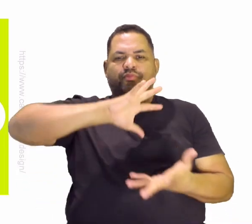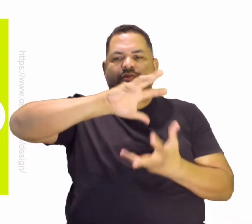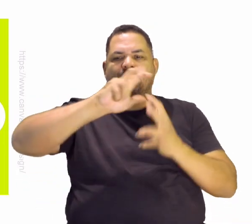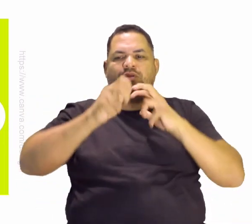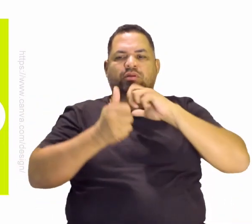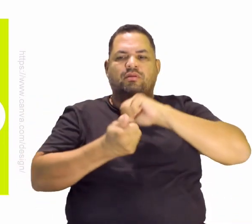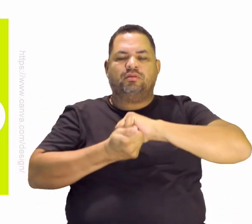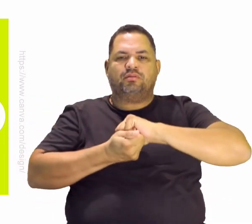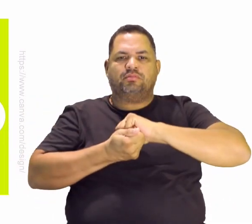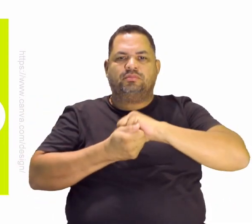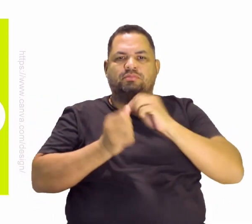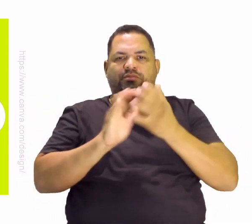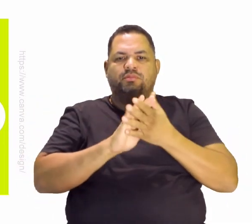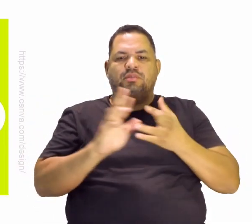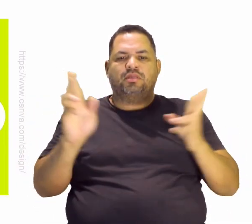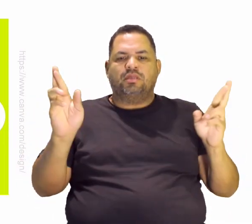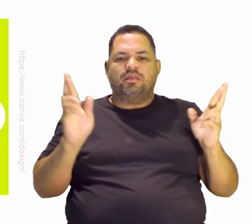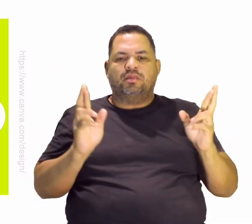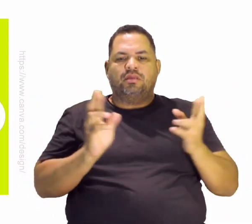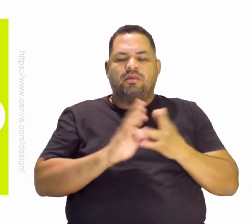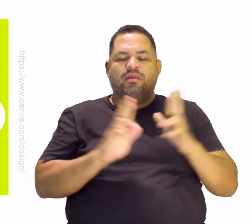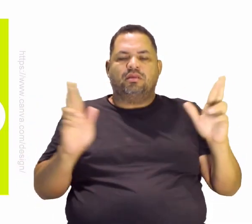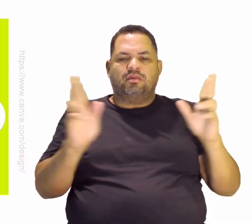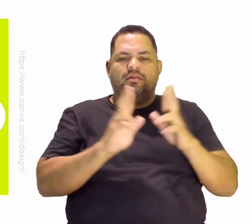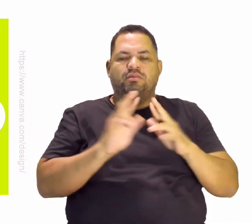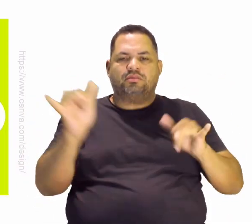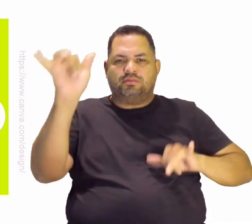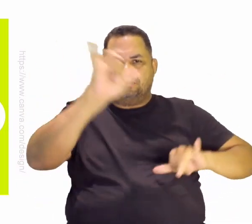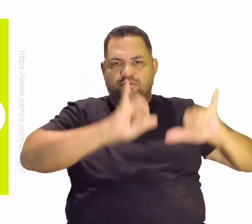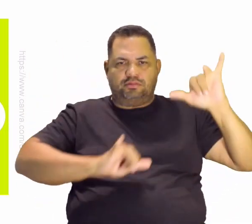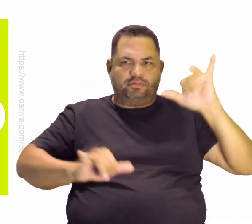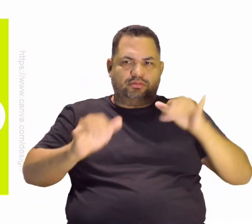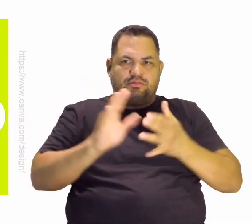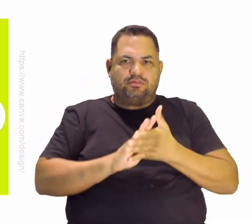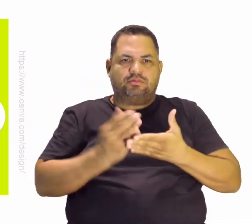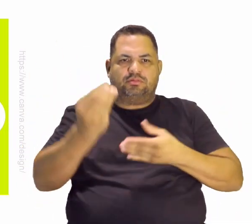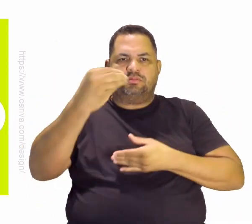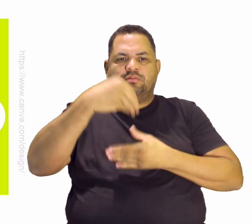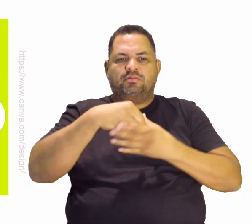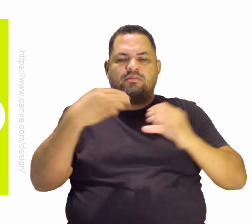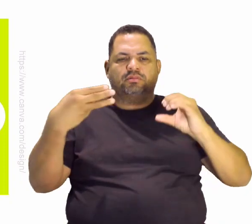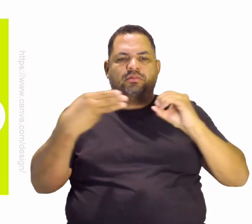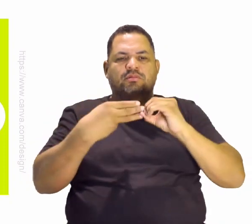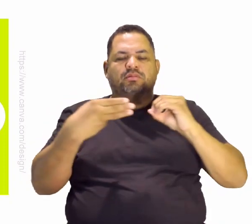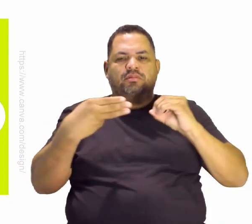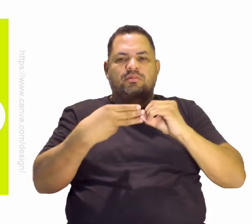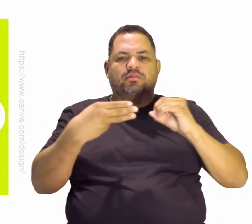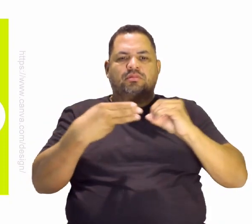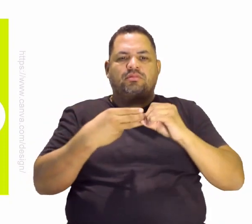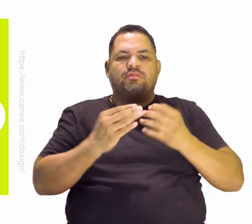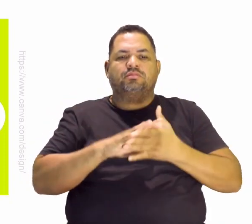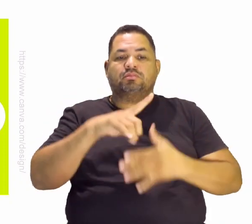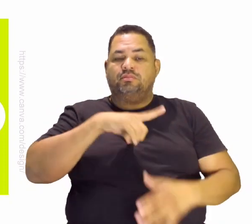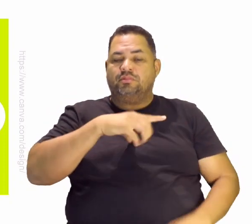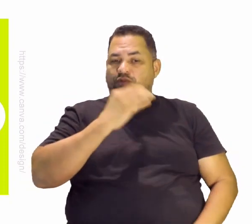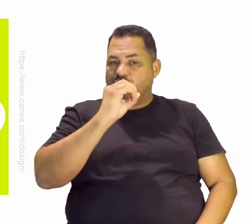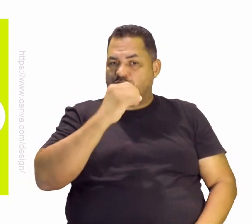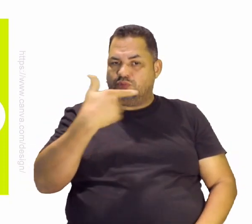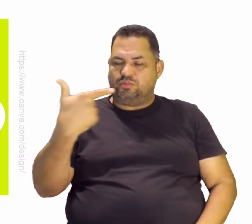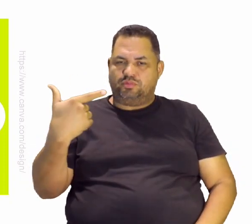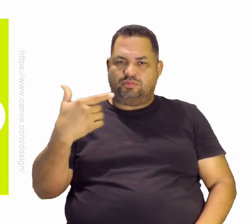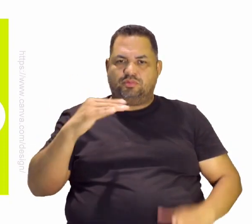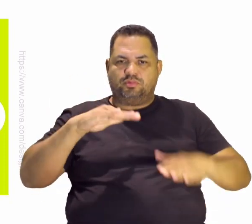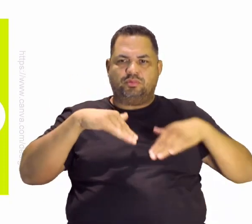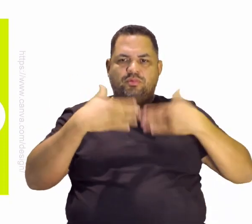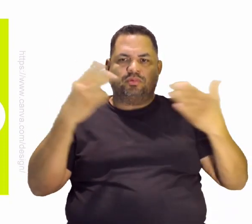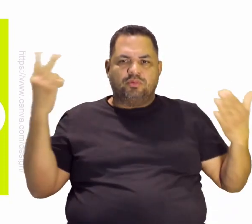químicas aeróbias ocorrem no meio do celular, tá? Com a presença de oxigênio e sem a presença de oxigênio também. Quando ela